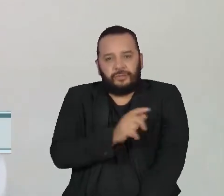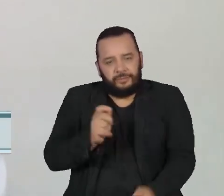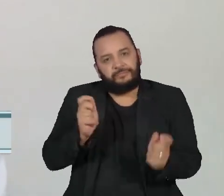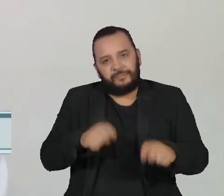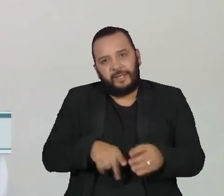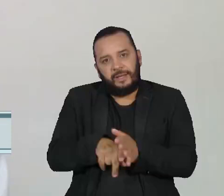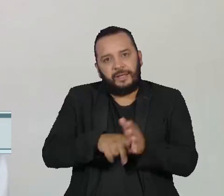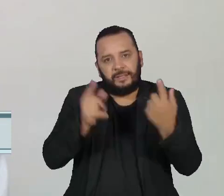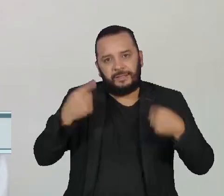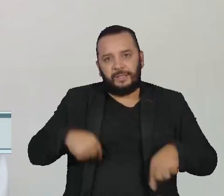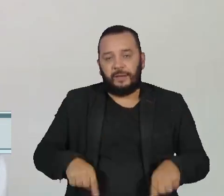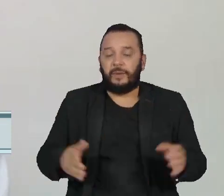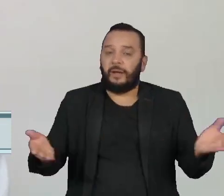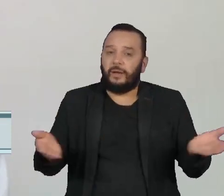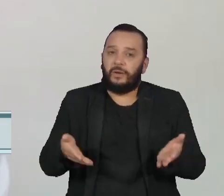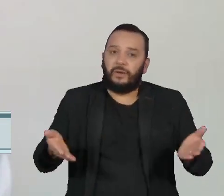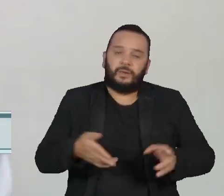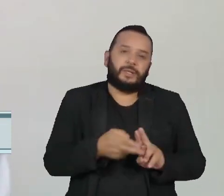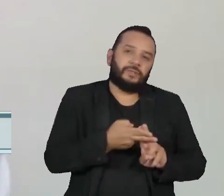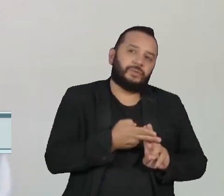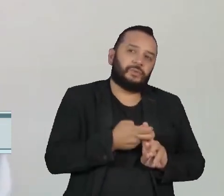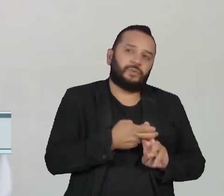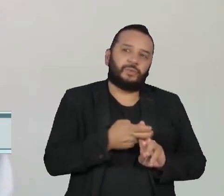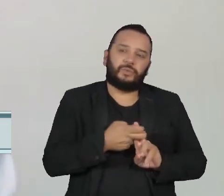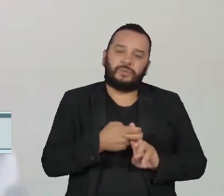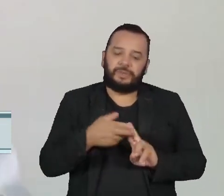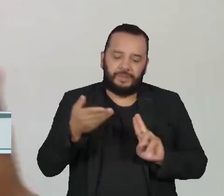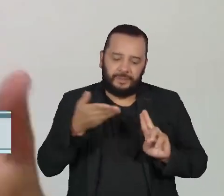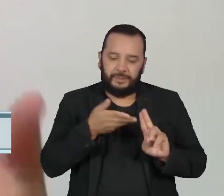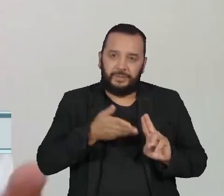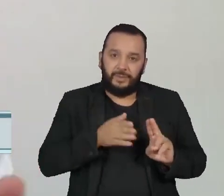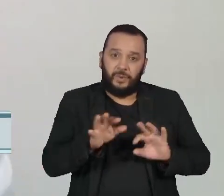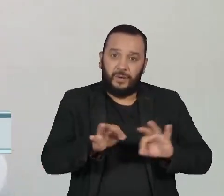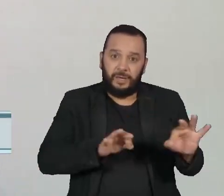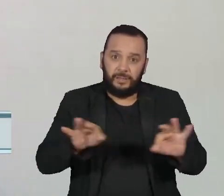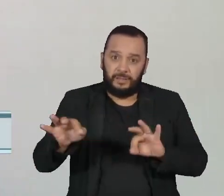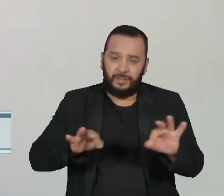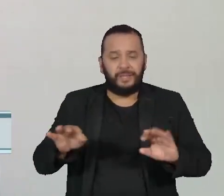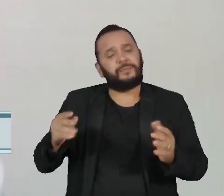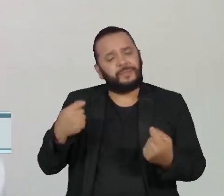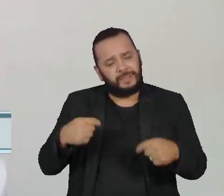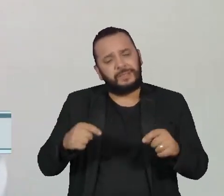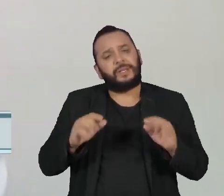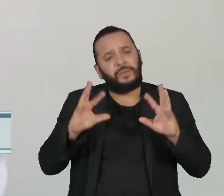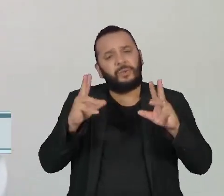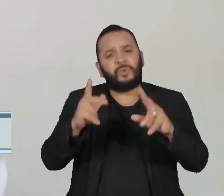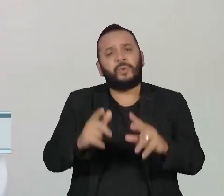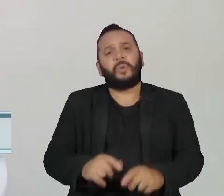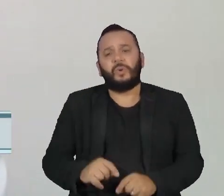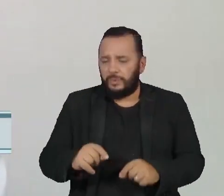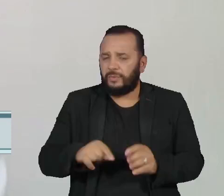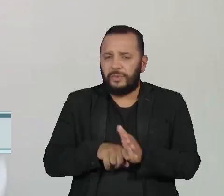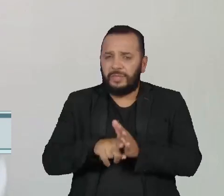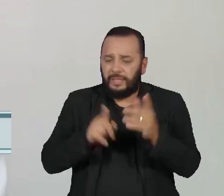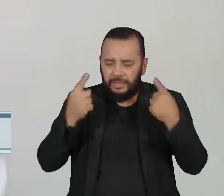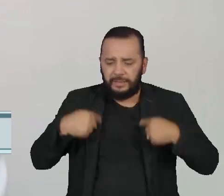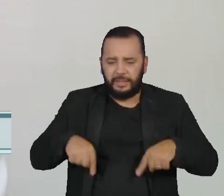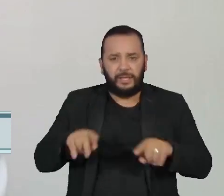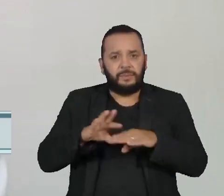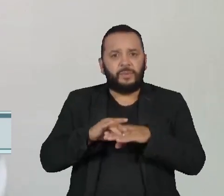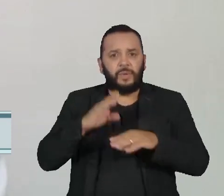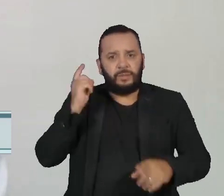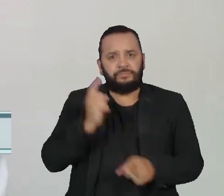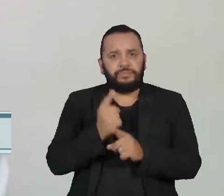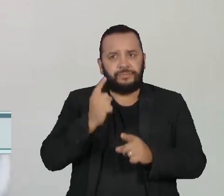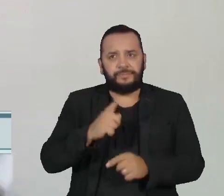está organizado, nós não deveríamos ter falta de acesso ao diagnóstico. Tudo leva a